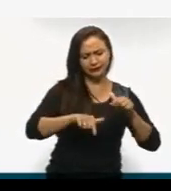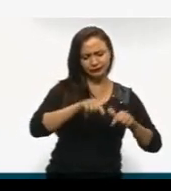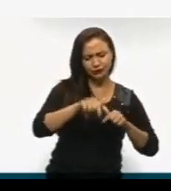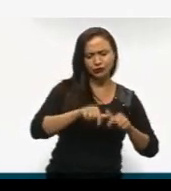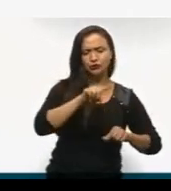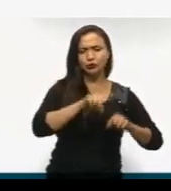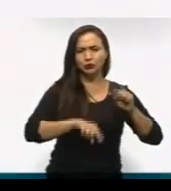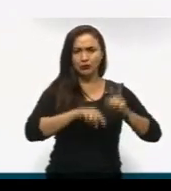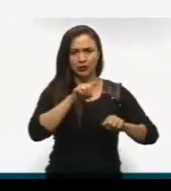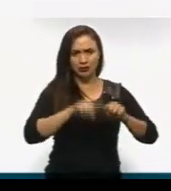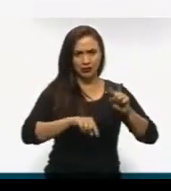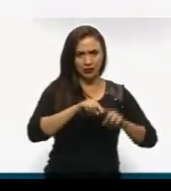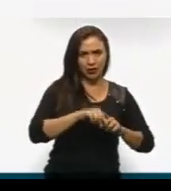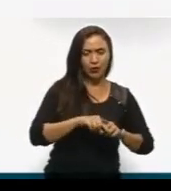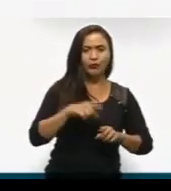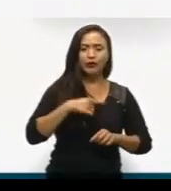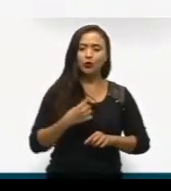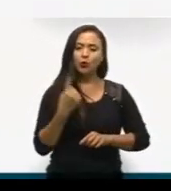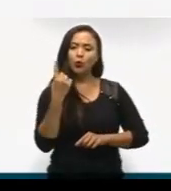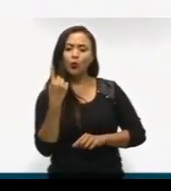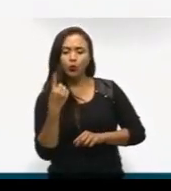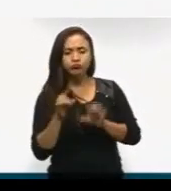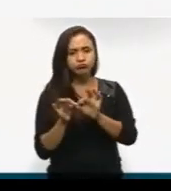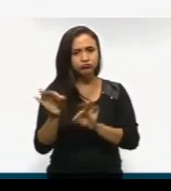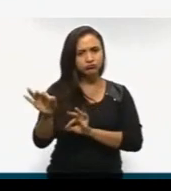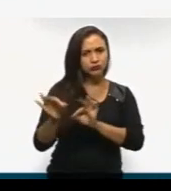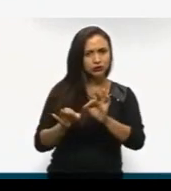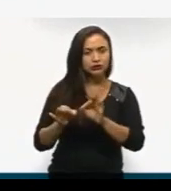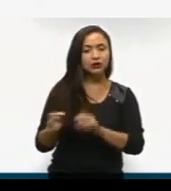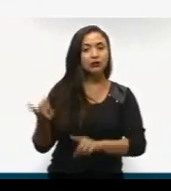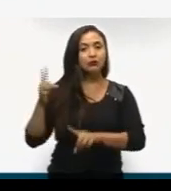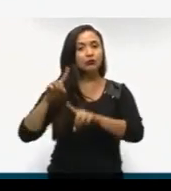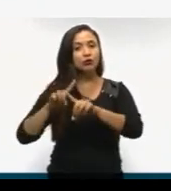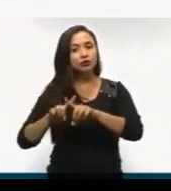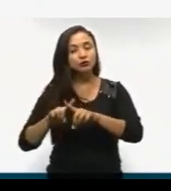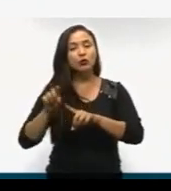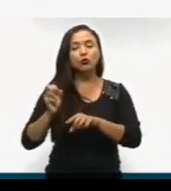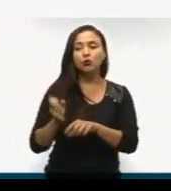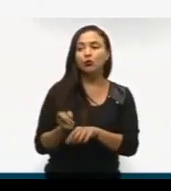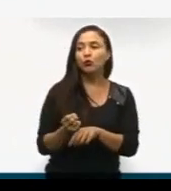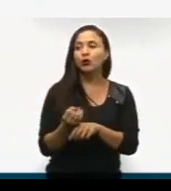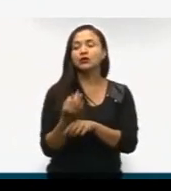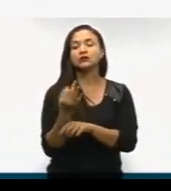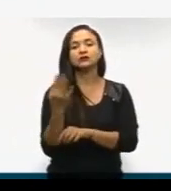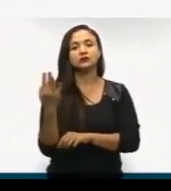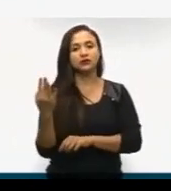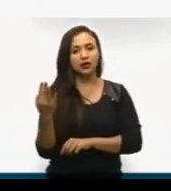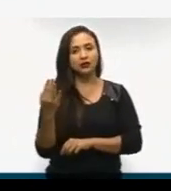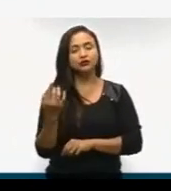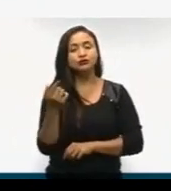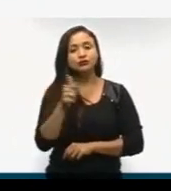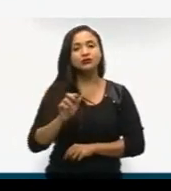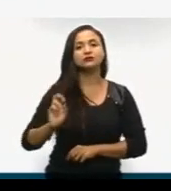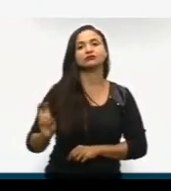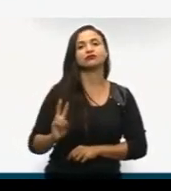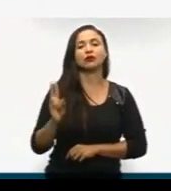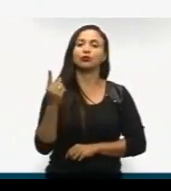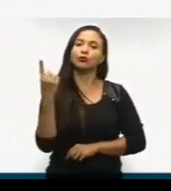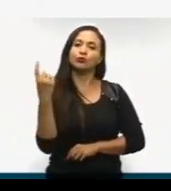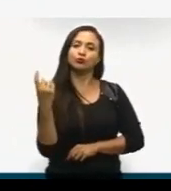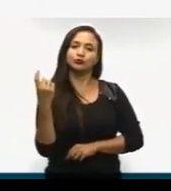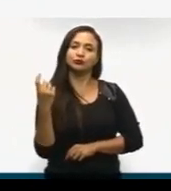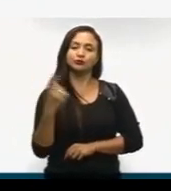esse material por uma unidade de medida, tá? E multiplicando isso por uma quantidade e por um valor